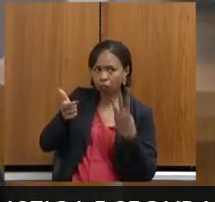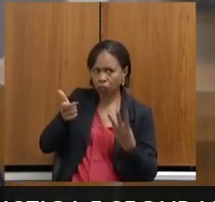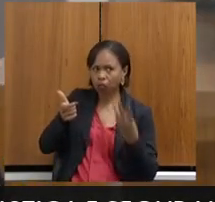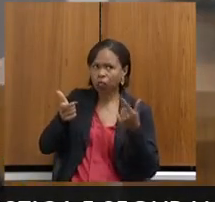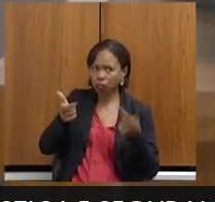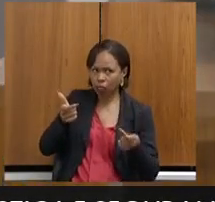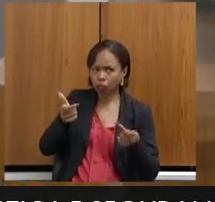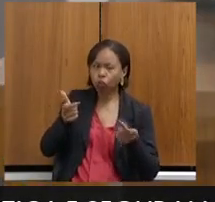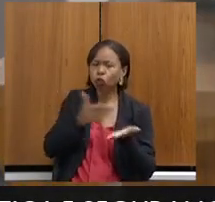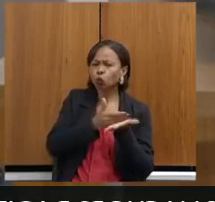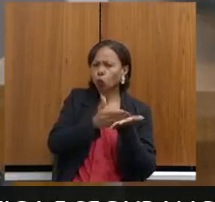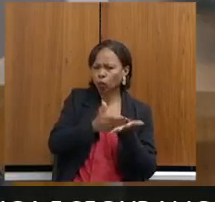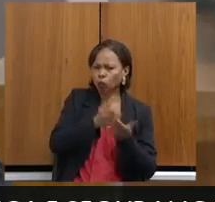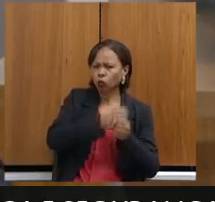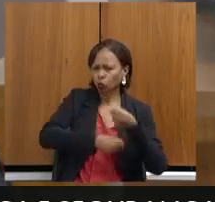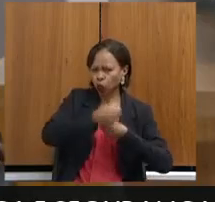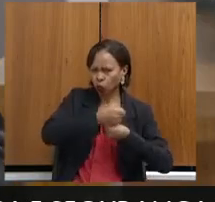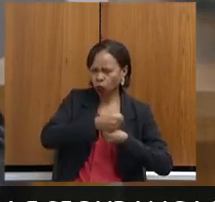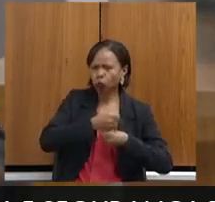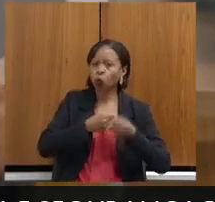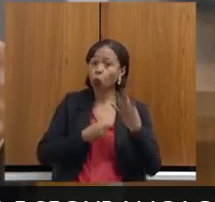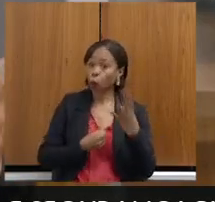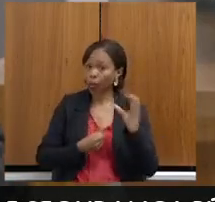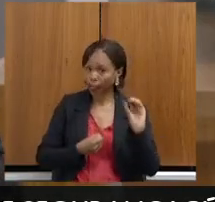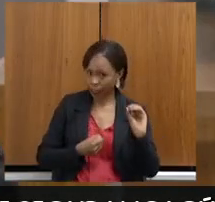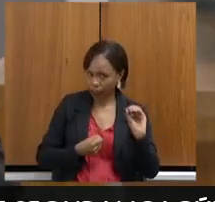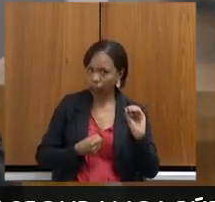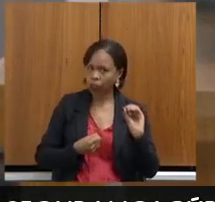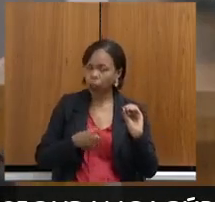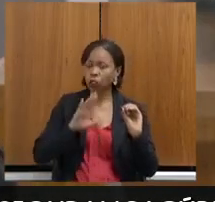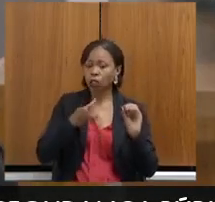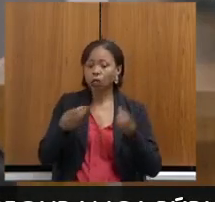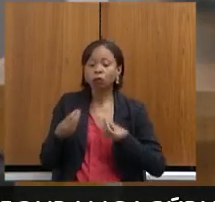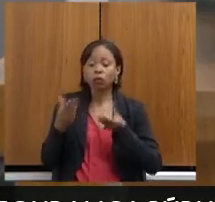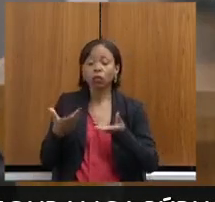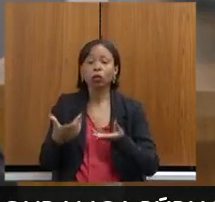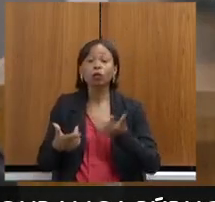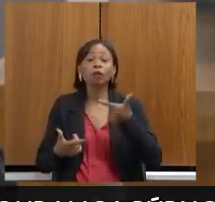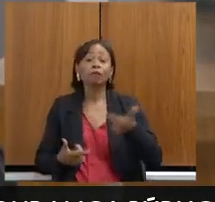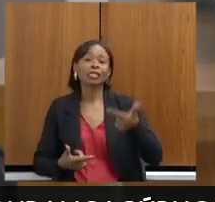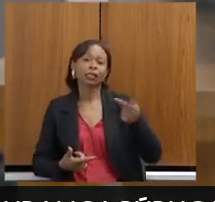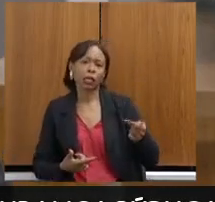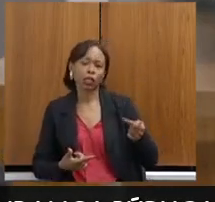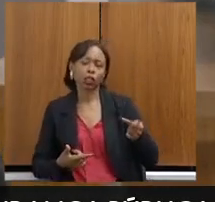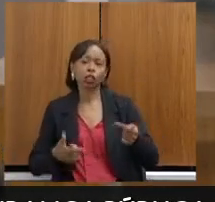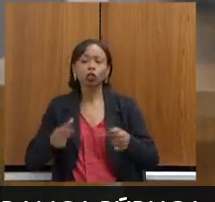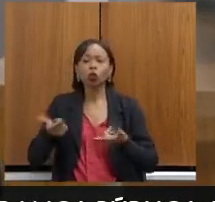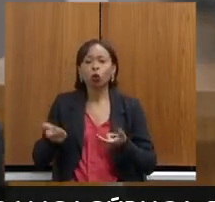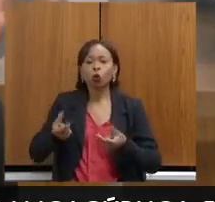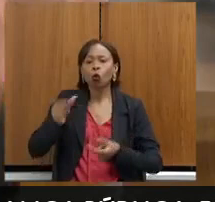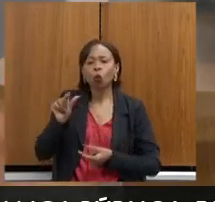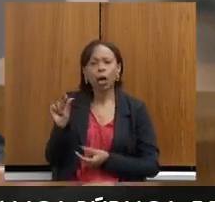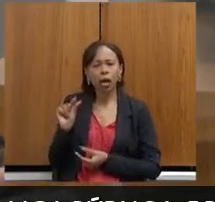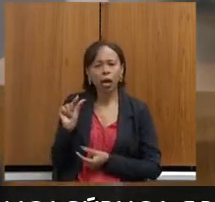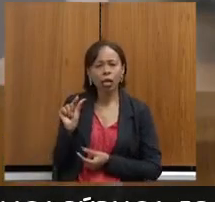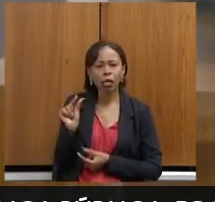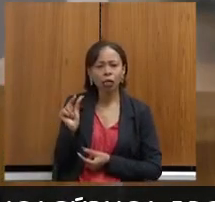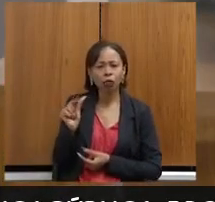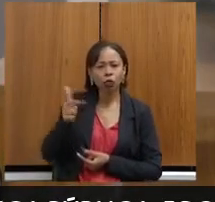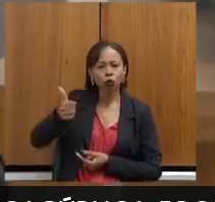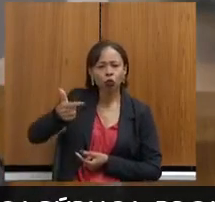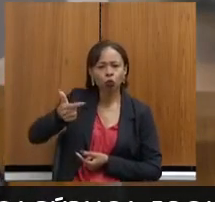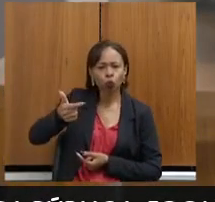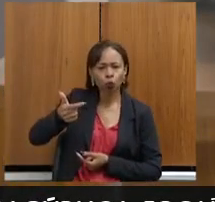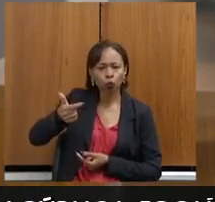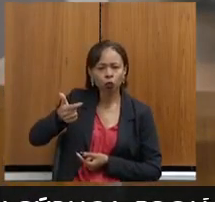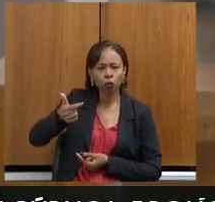no início do ano entregamos lá 27 calibre 12 dessa já